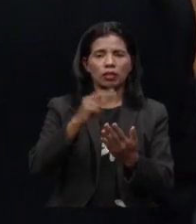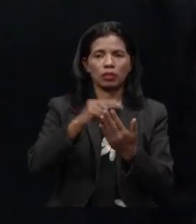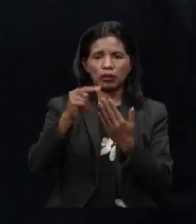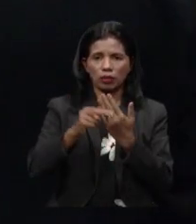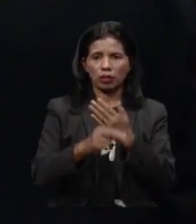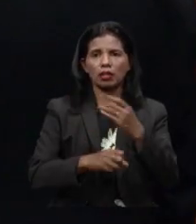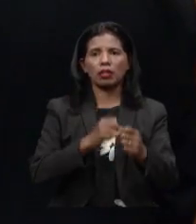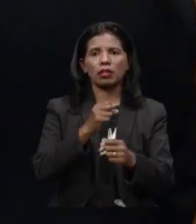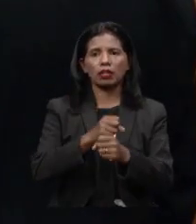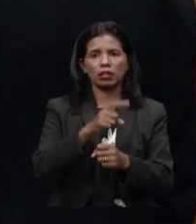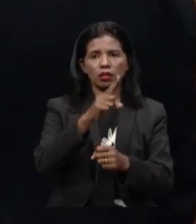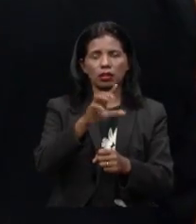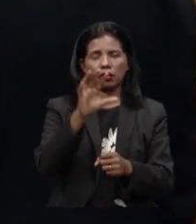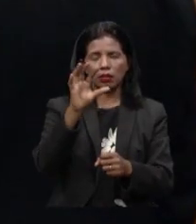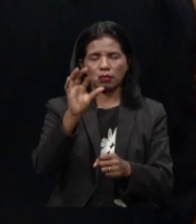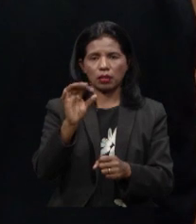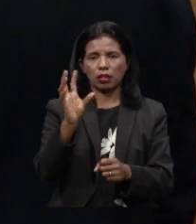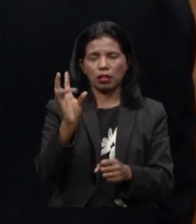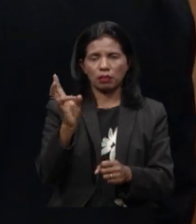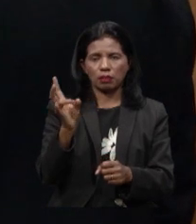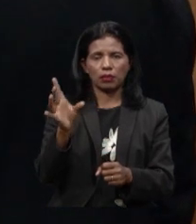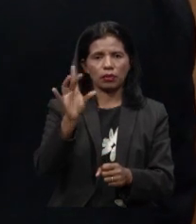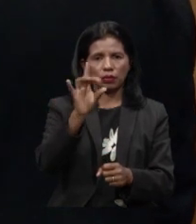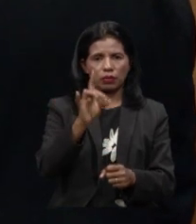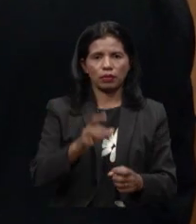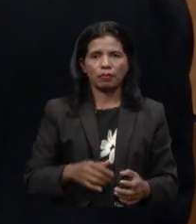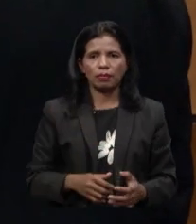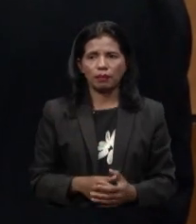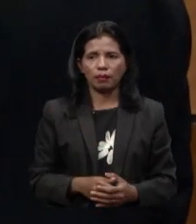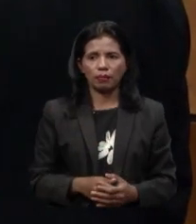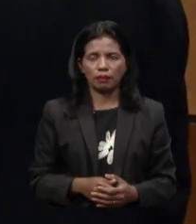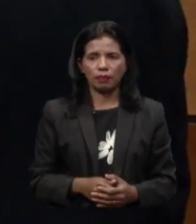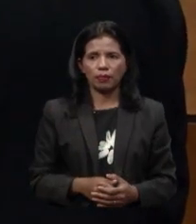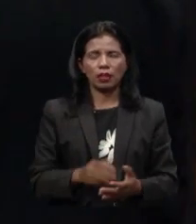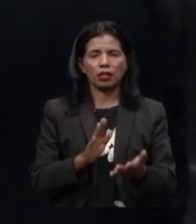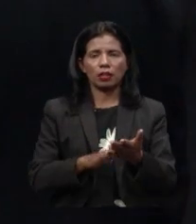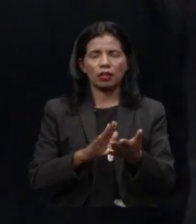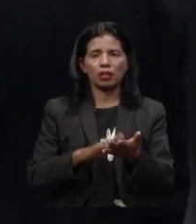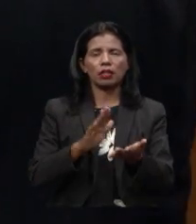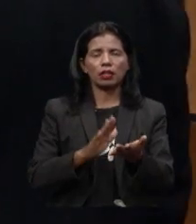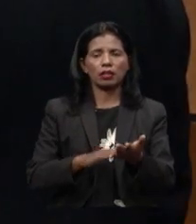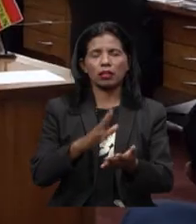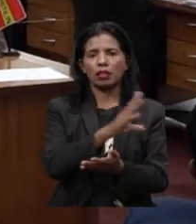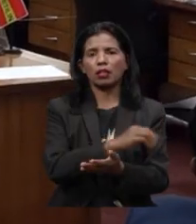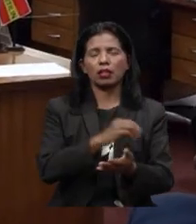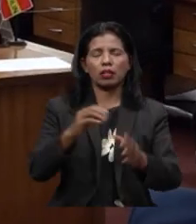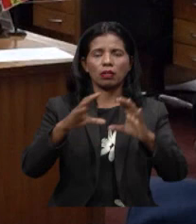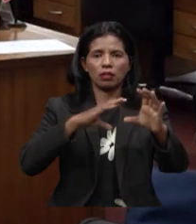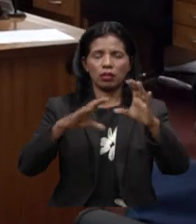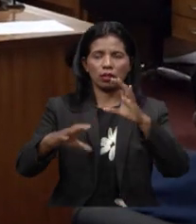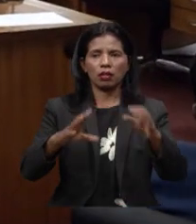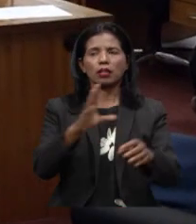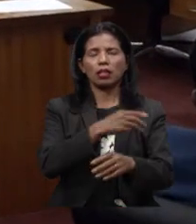tinha reunida a Tucia Walnulo Resinhito. Não acaba nem estudo e a secola tingi ilmu comunicasi